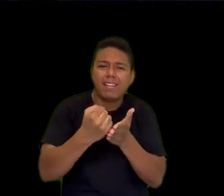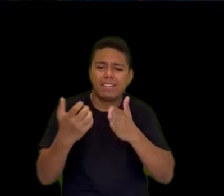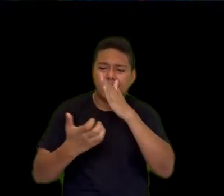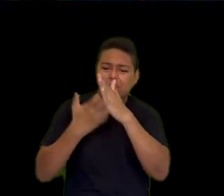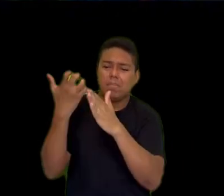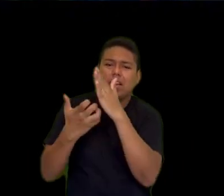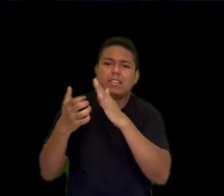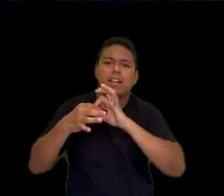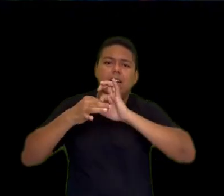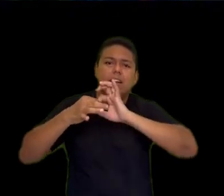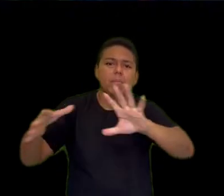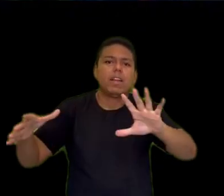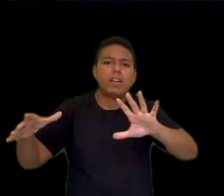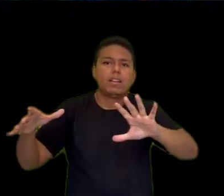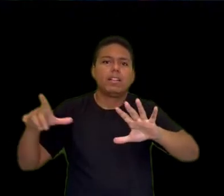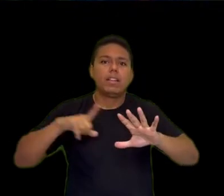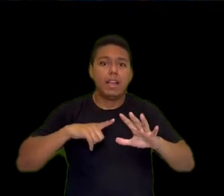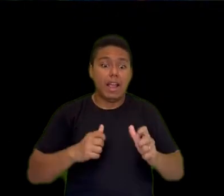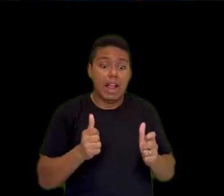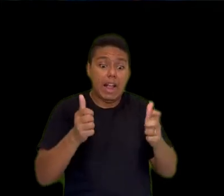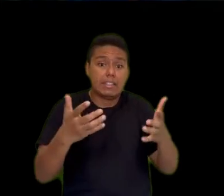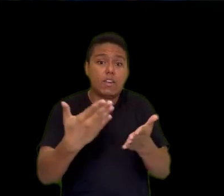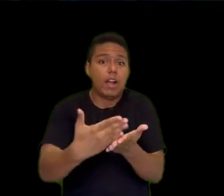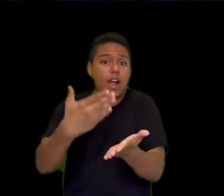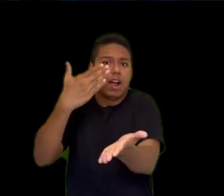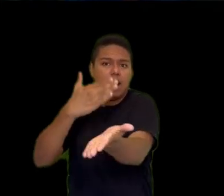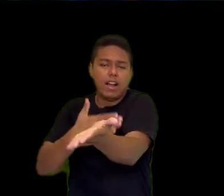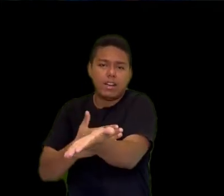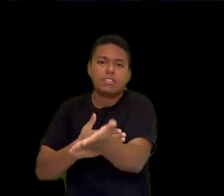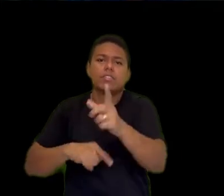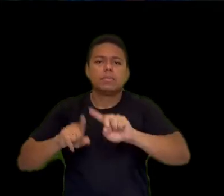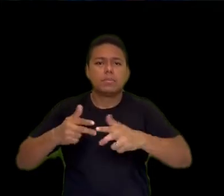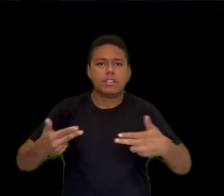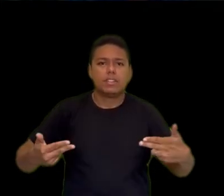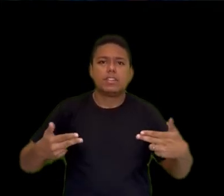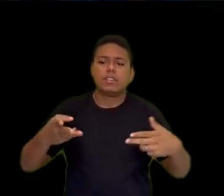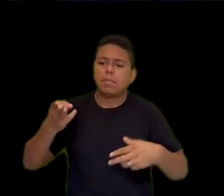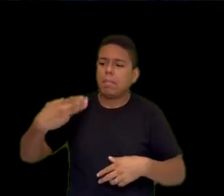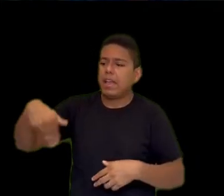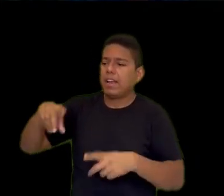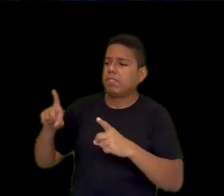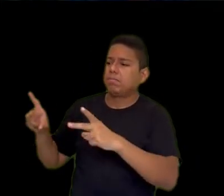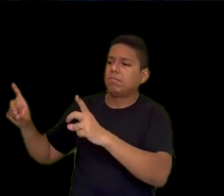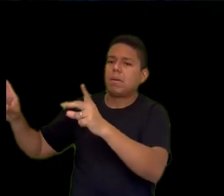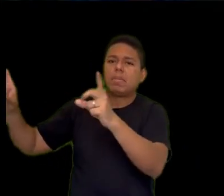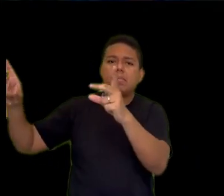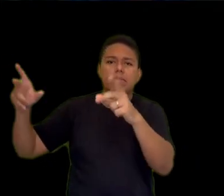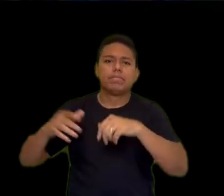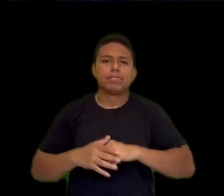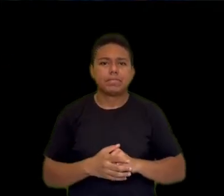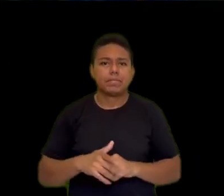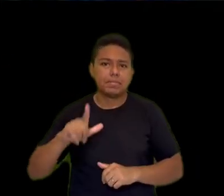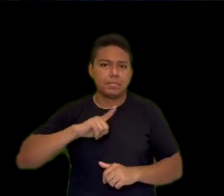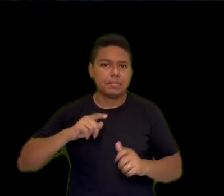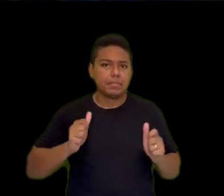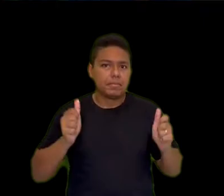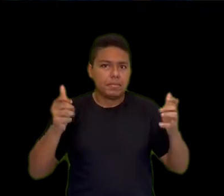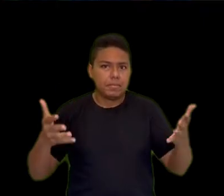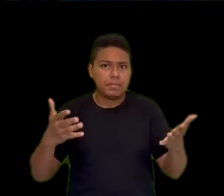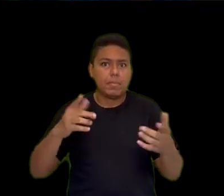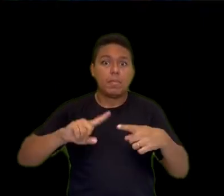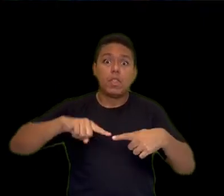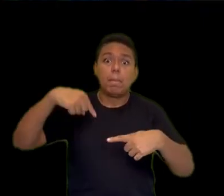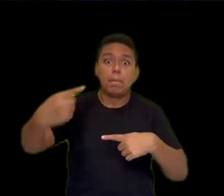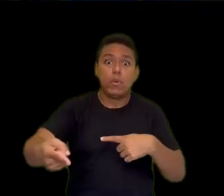ou daquele serviço entrar no mercado, né? E a gente tem as ações no pós-mercado, que são aquelas ações desenvolvidas depois